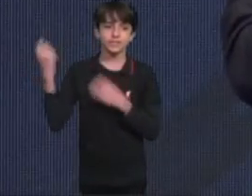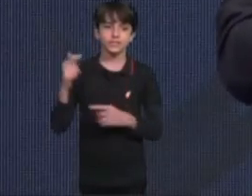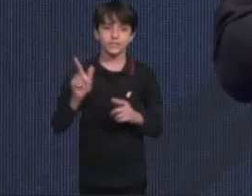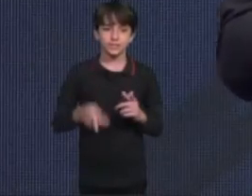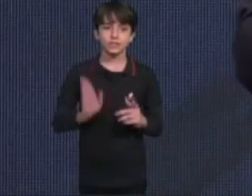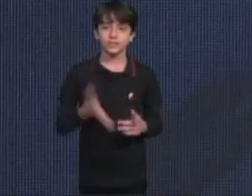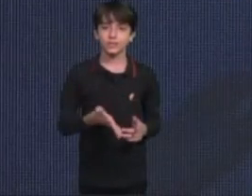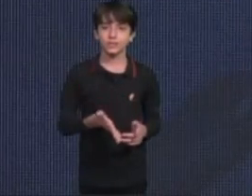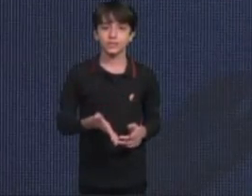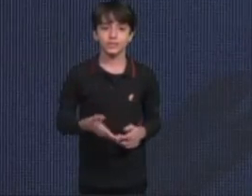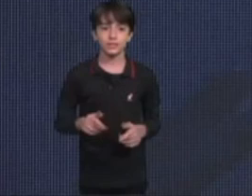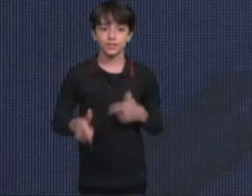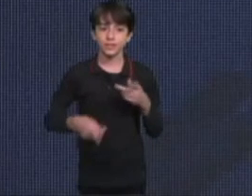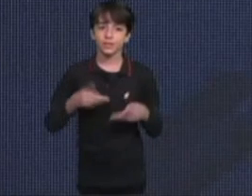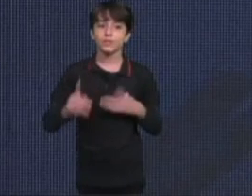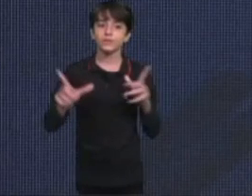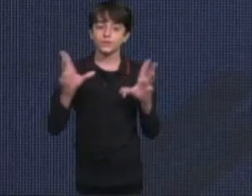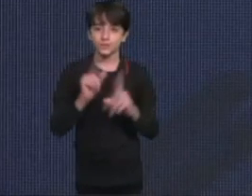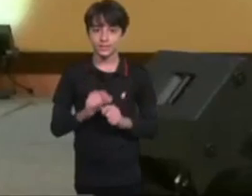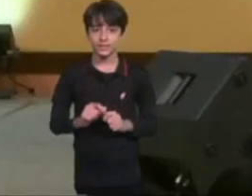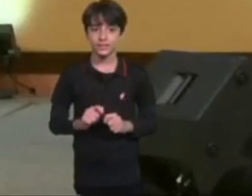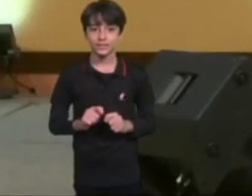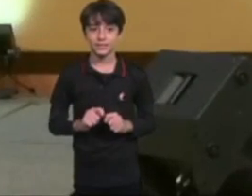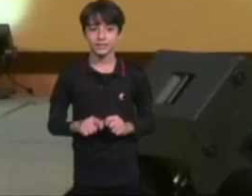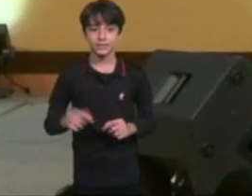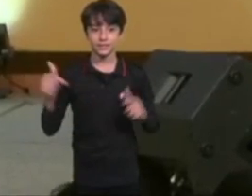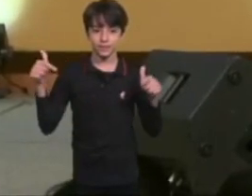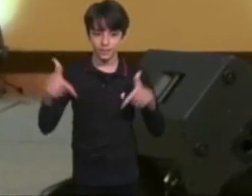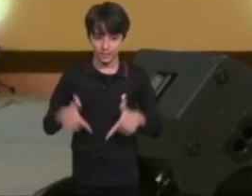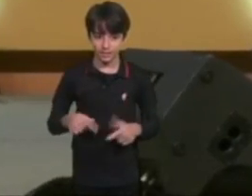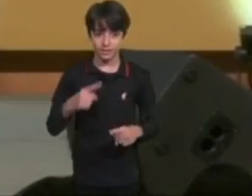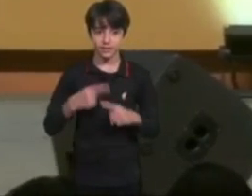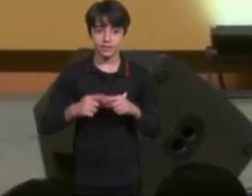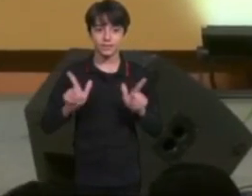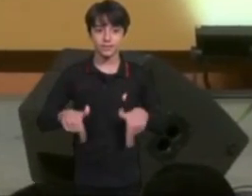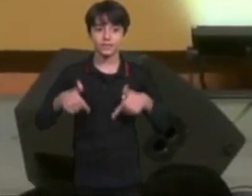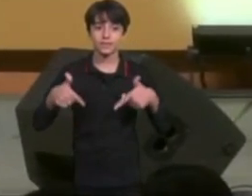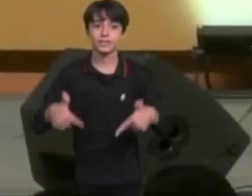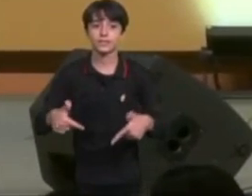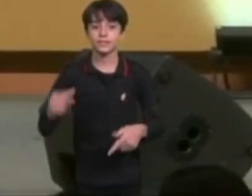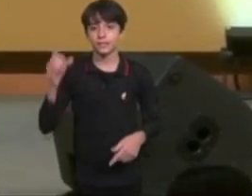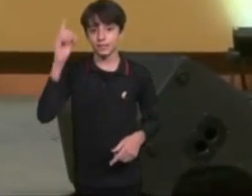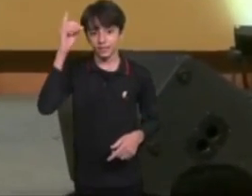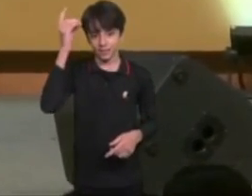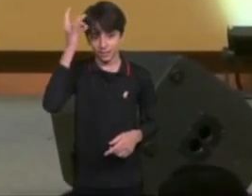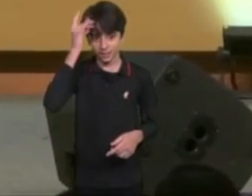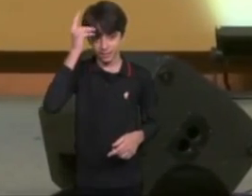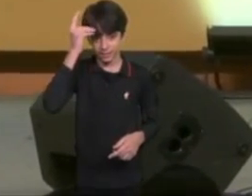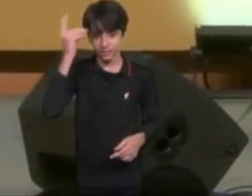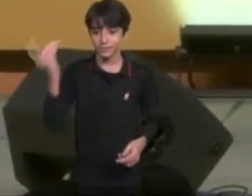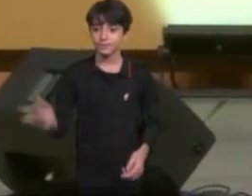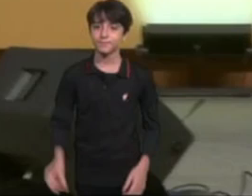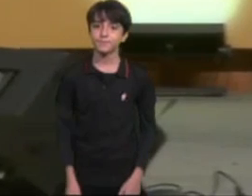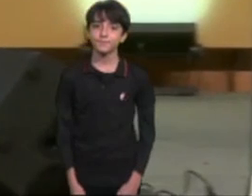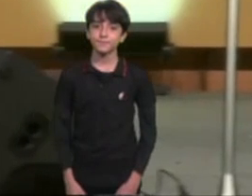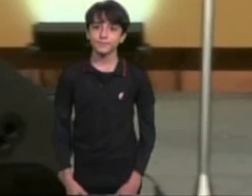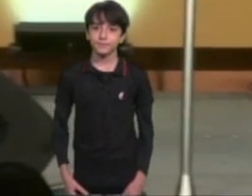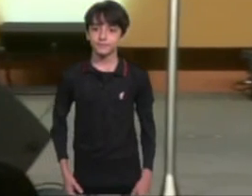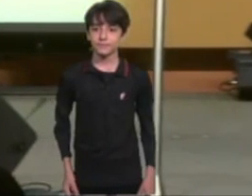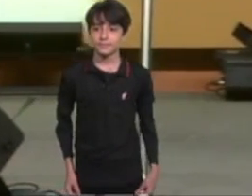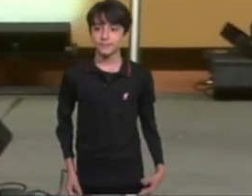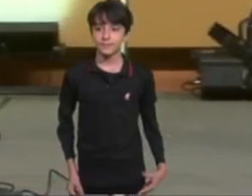e esse povo tudo que tá aqui também fez porque é um ato espiritual de confissão pública que você quer Cristo